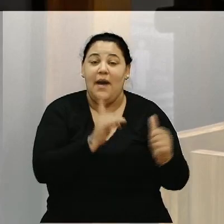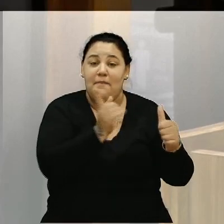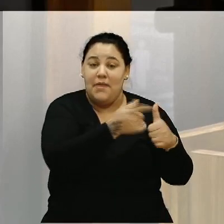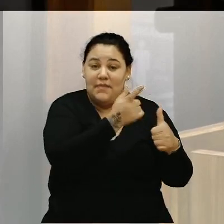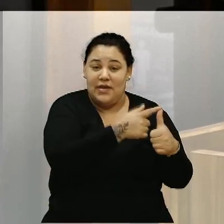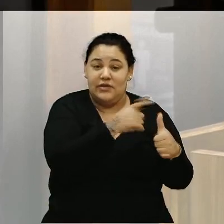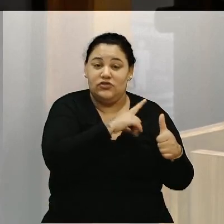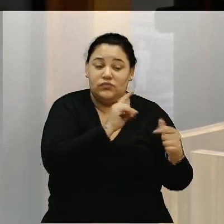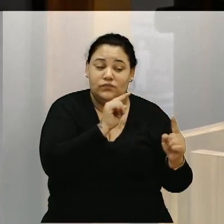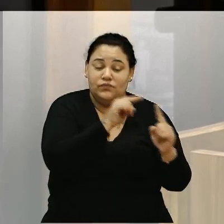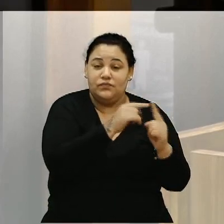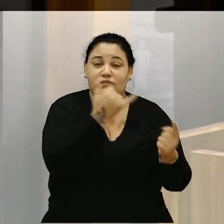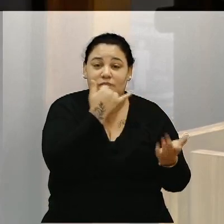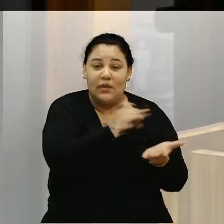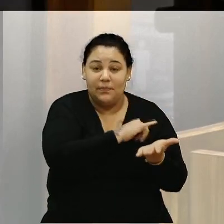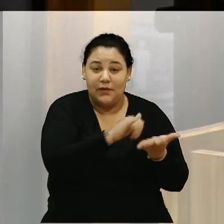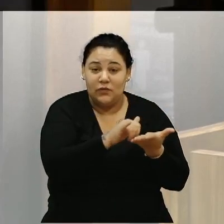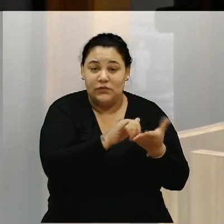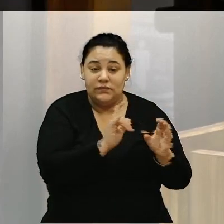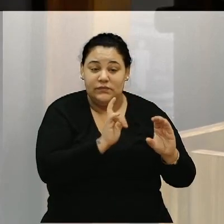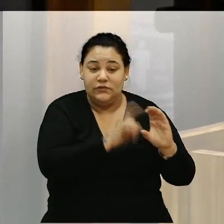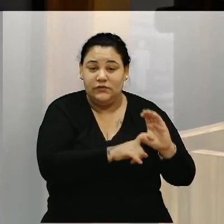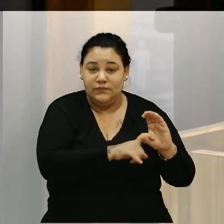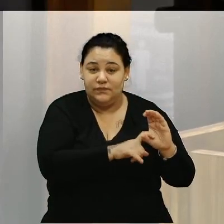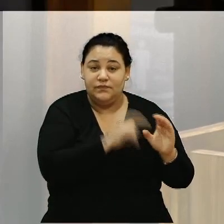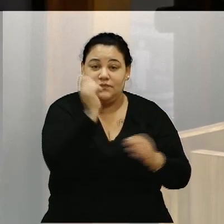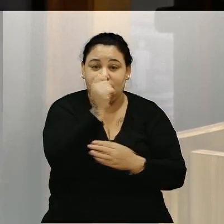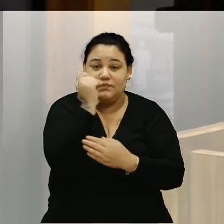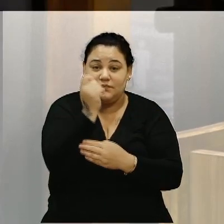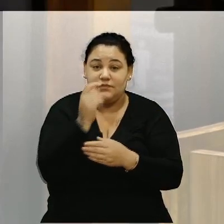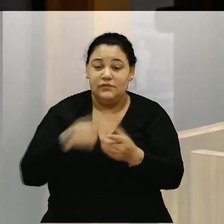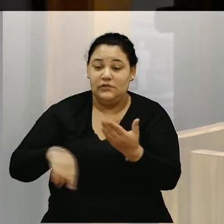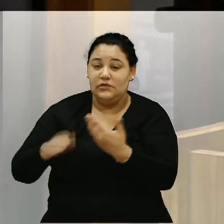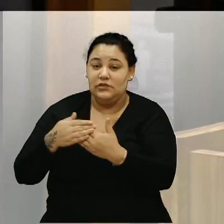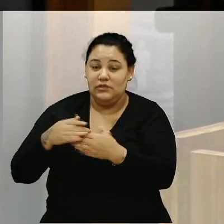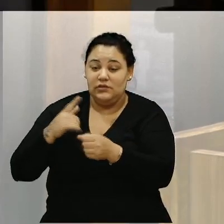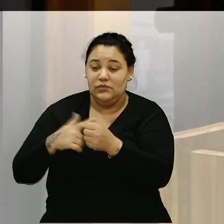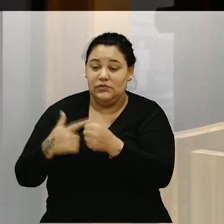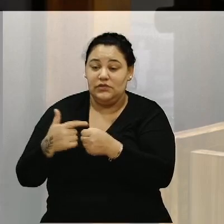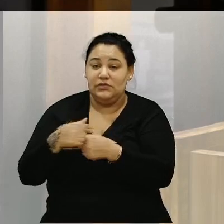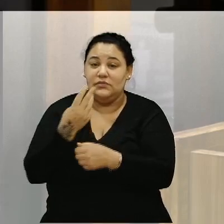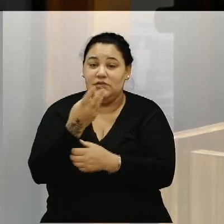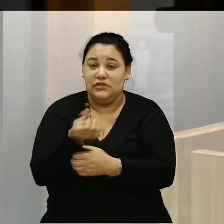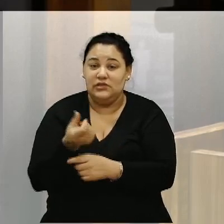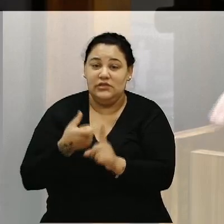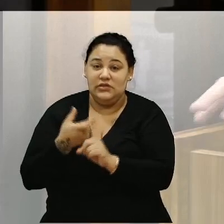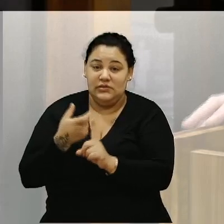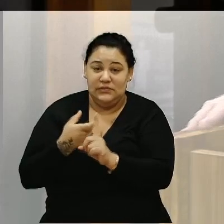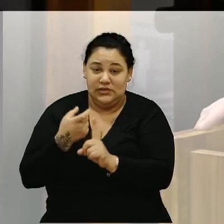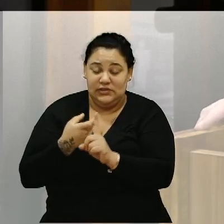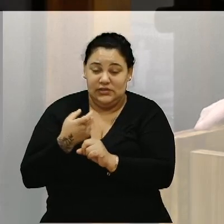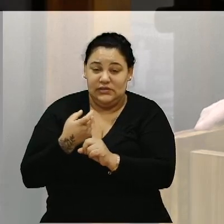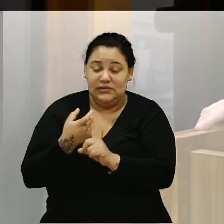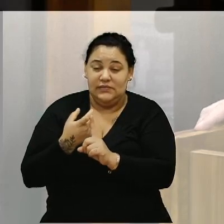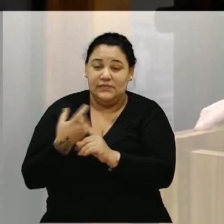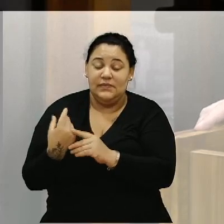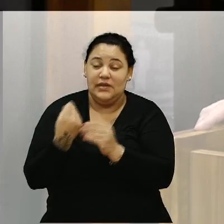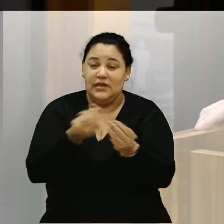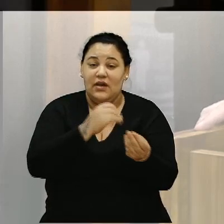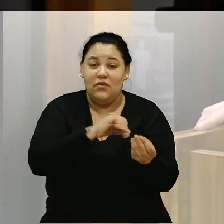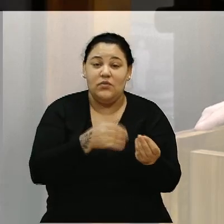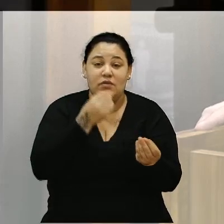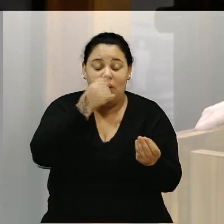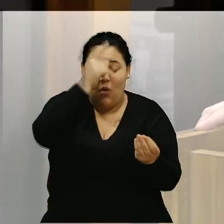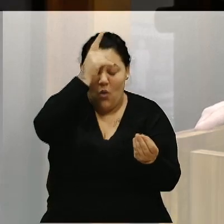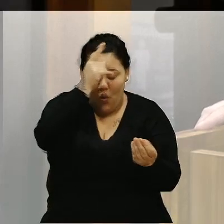parcelas da dívida do Rio Grande do Sul e de seus municípios no período de 36 meses, a fim de proporcionar alívio às